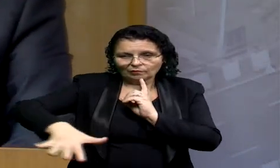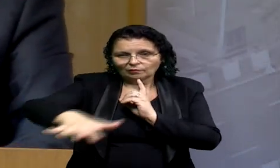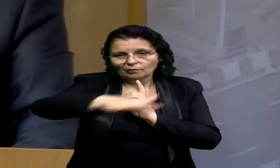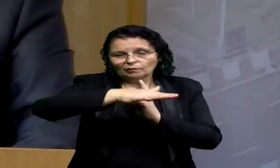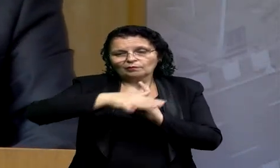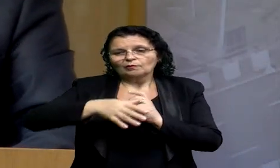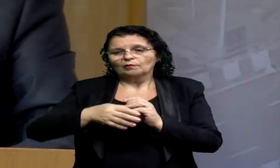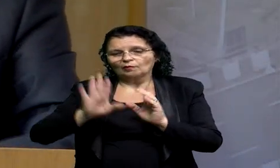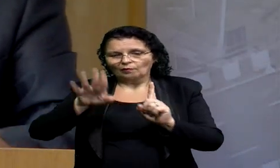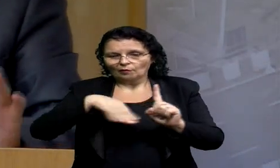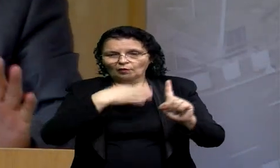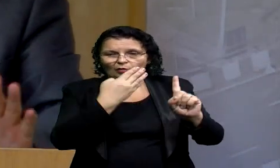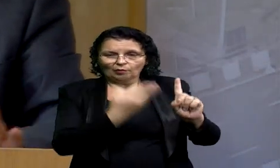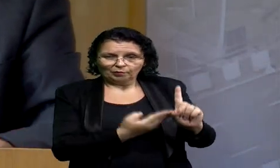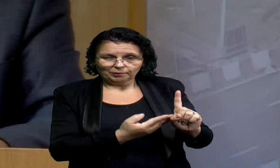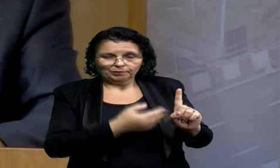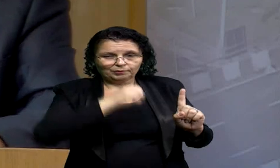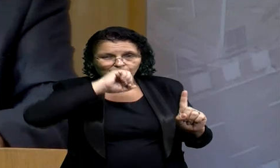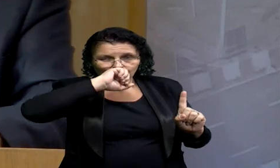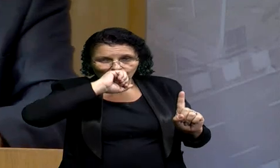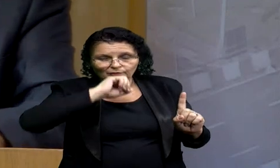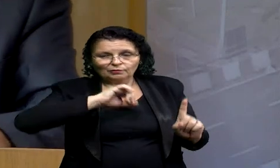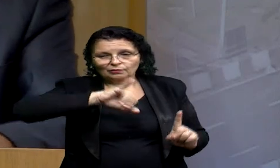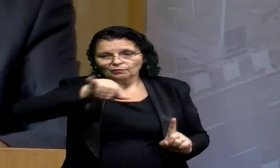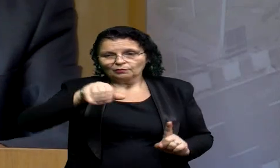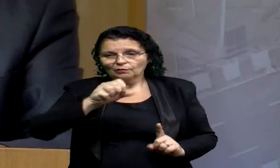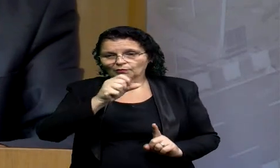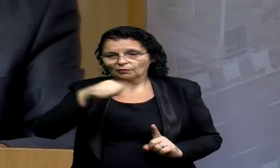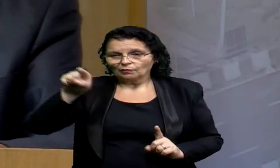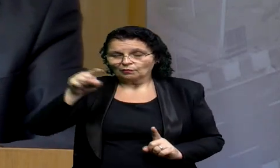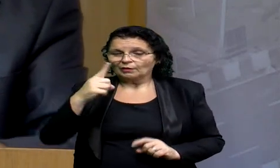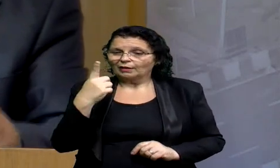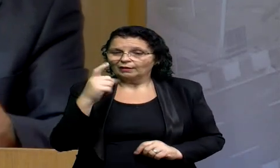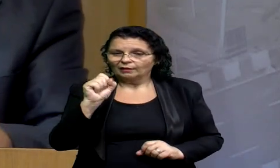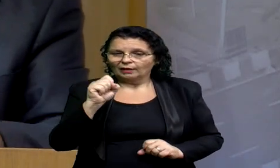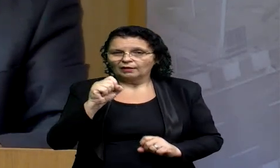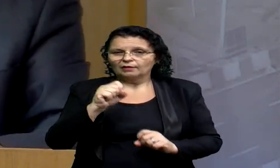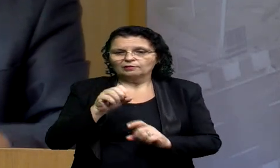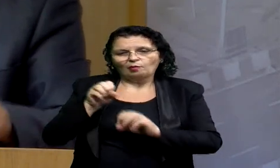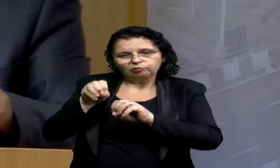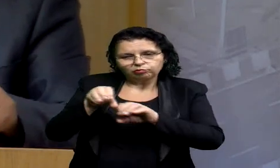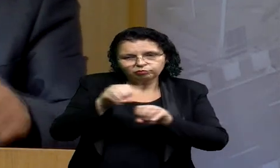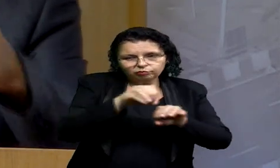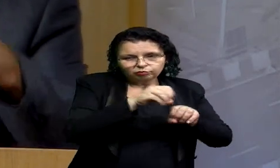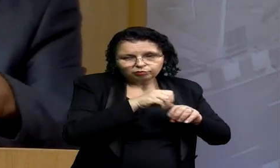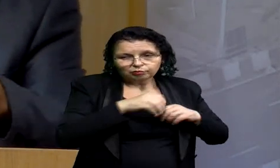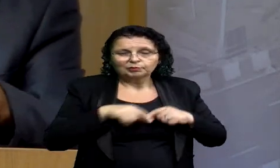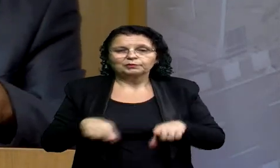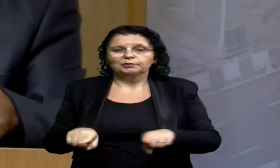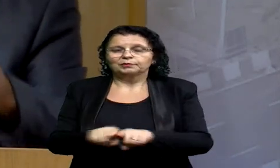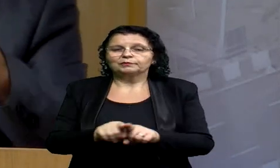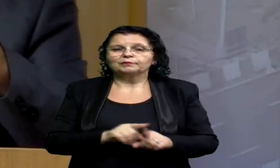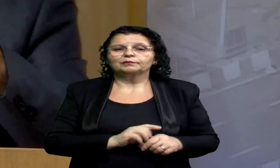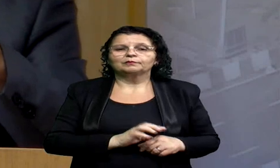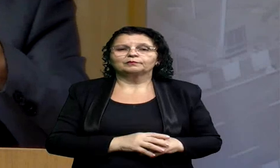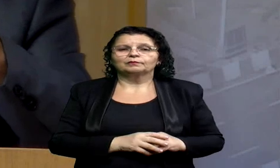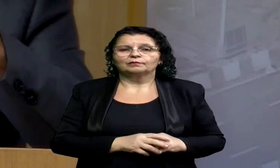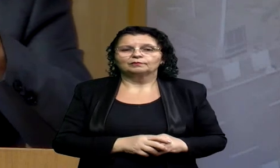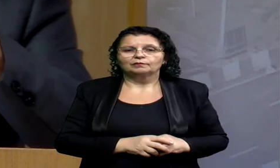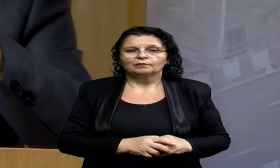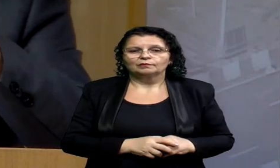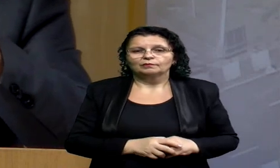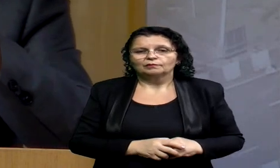Bispo e Monsenhor Dom João Bosco pelos seus 10 ano de episcopado e nesse dia também